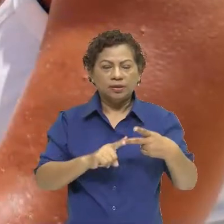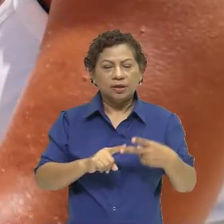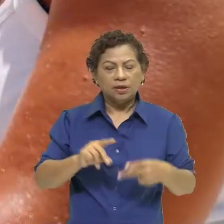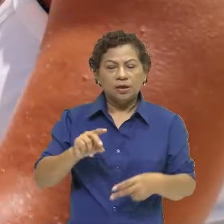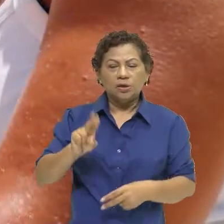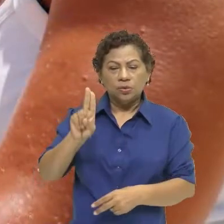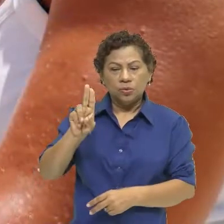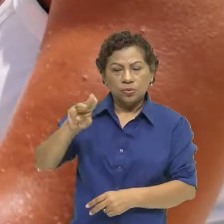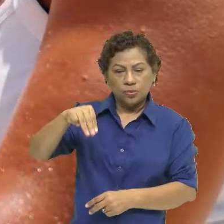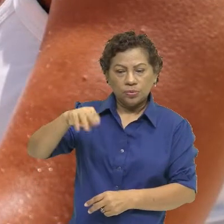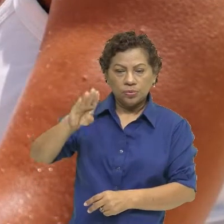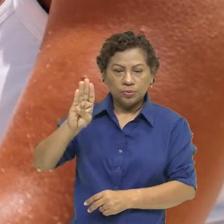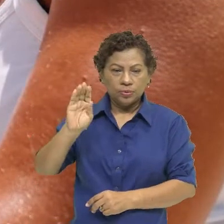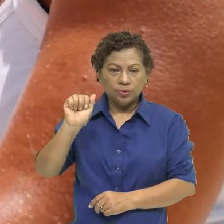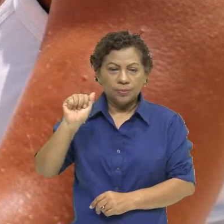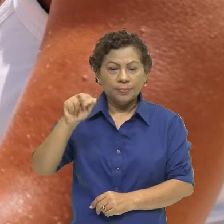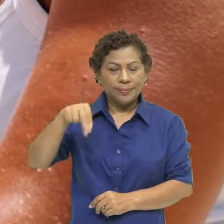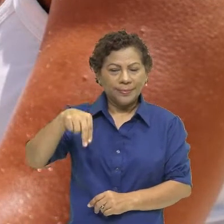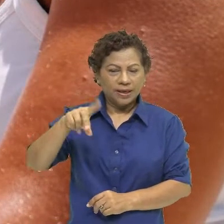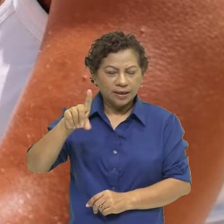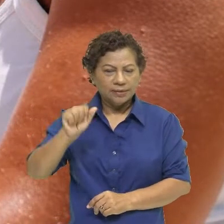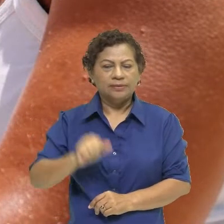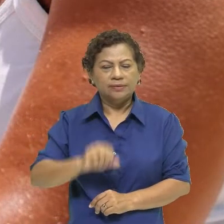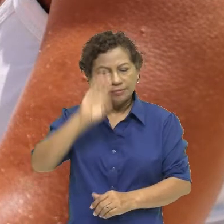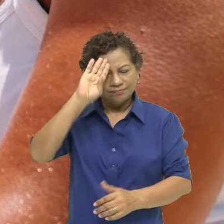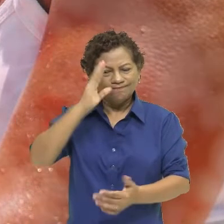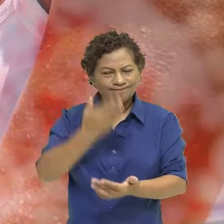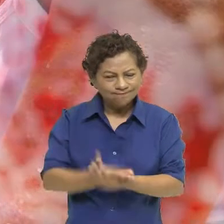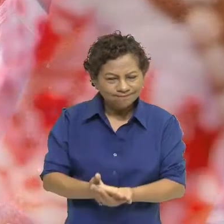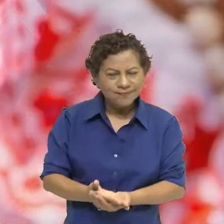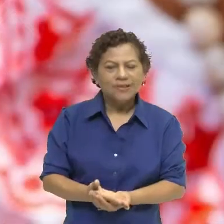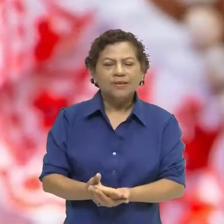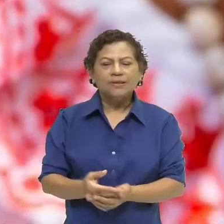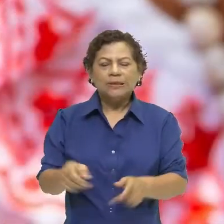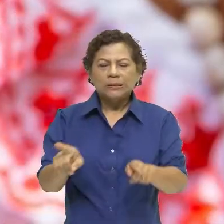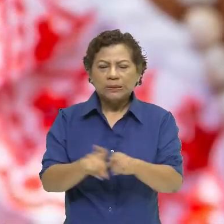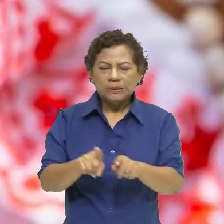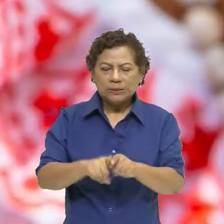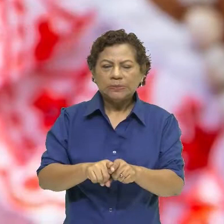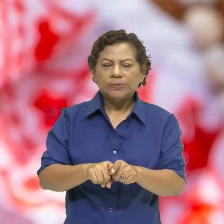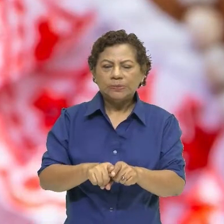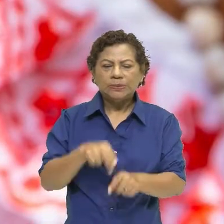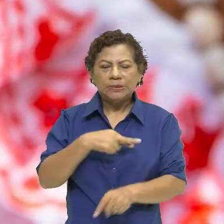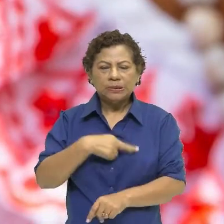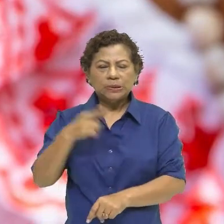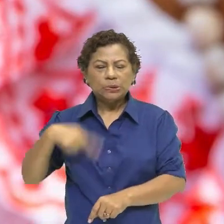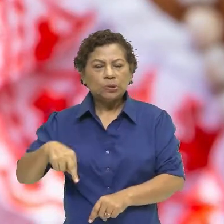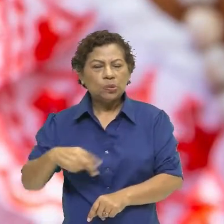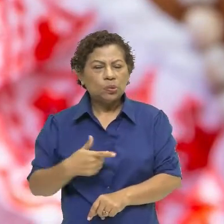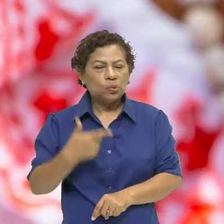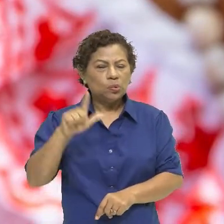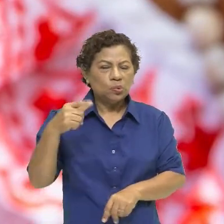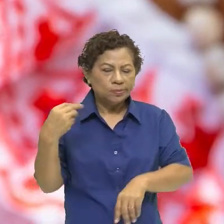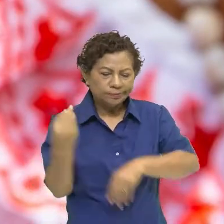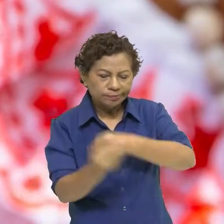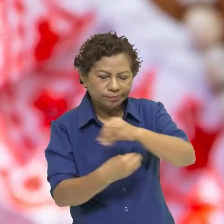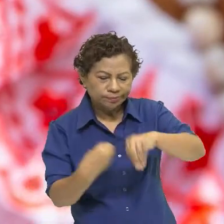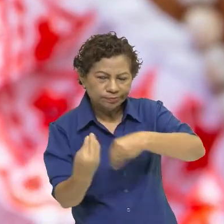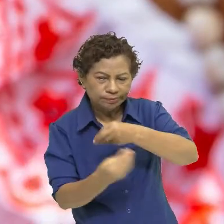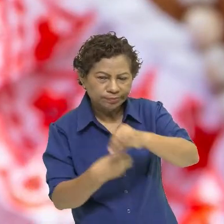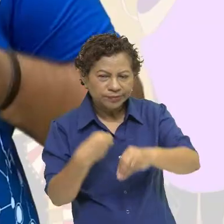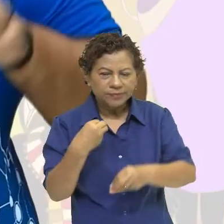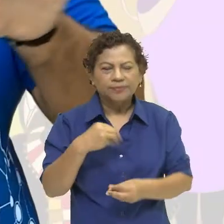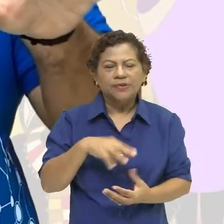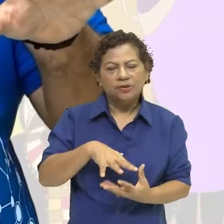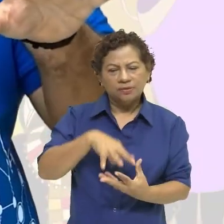a mistura dessas crenças e rituais africanos com outras religiões, como o Espiritismo e o